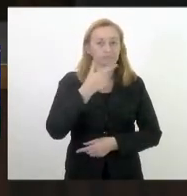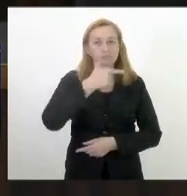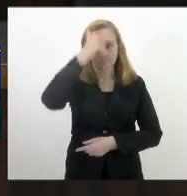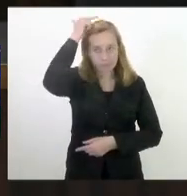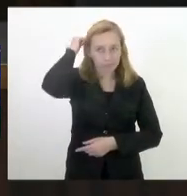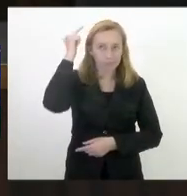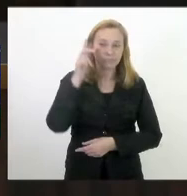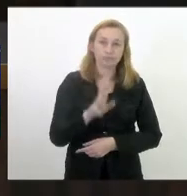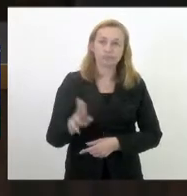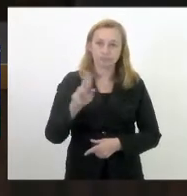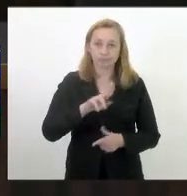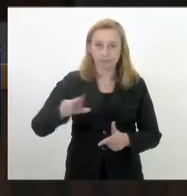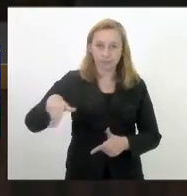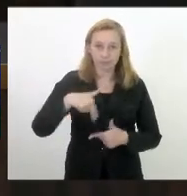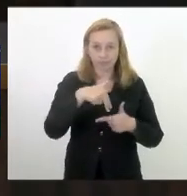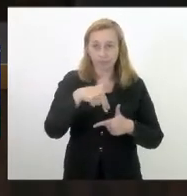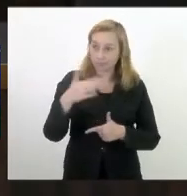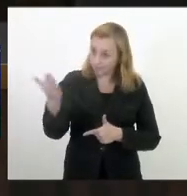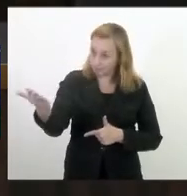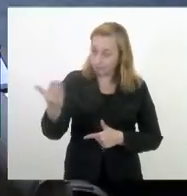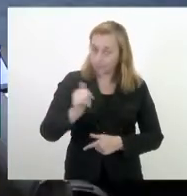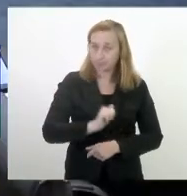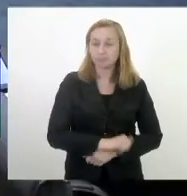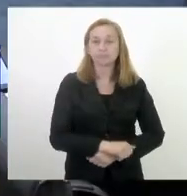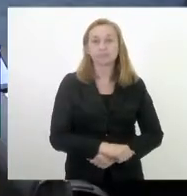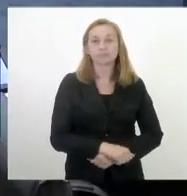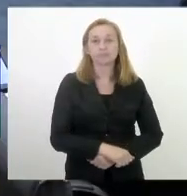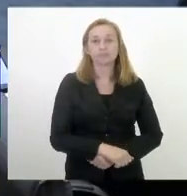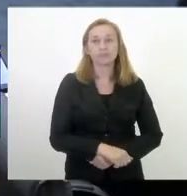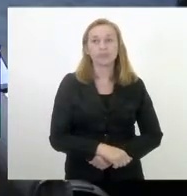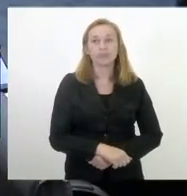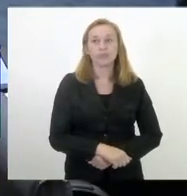vai usar a tribuna. Por favor, Luiz.